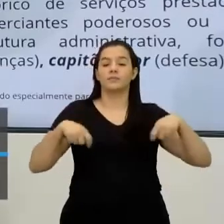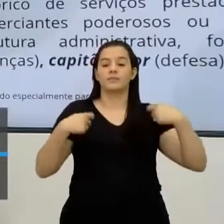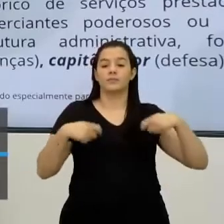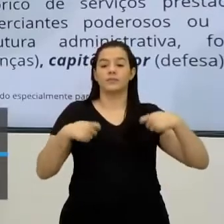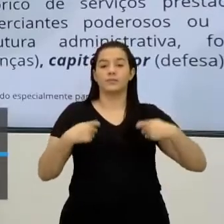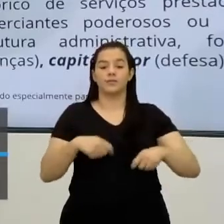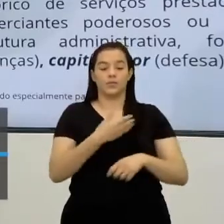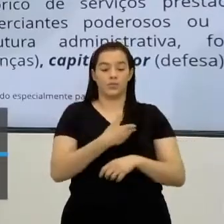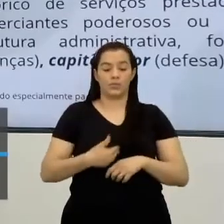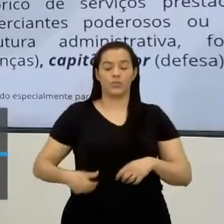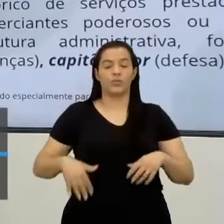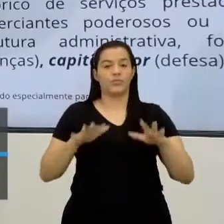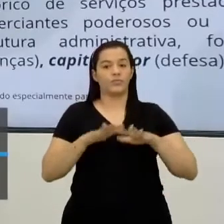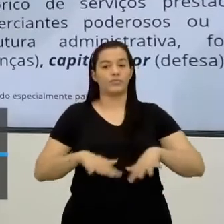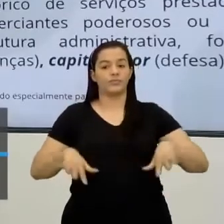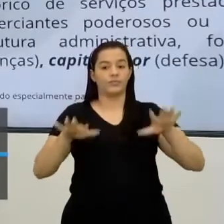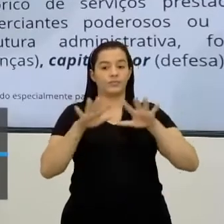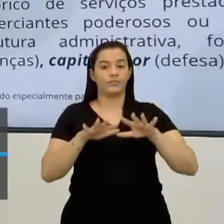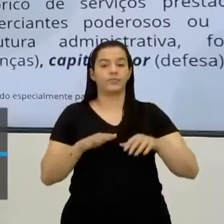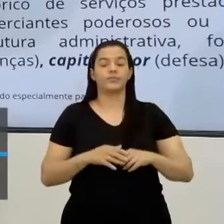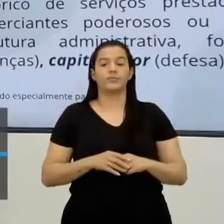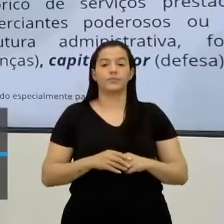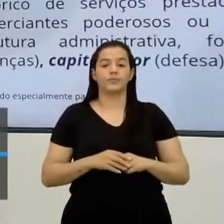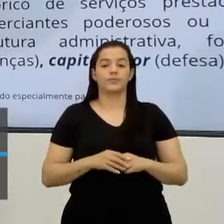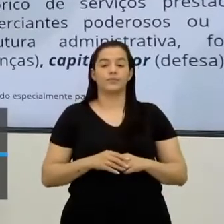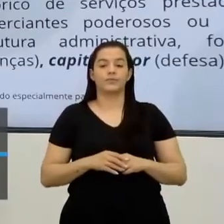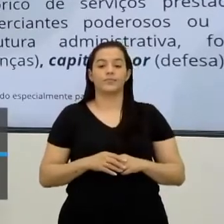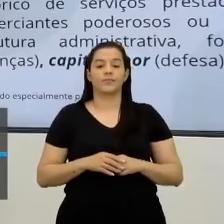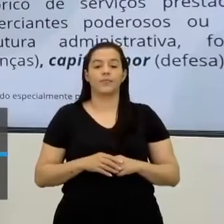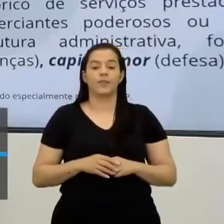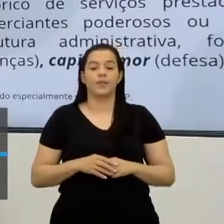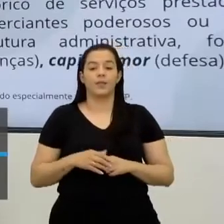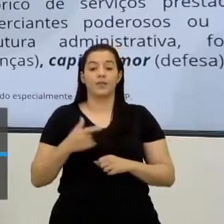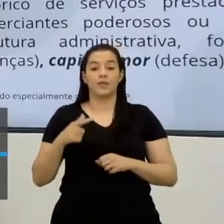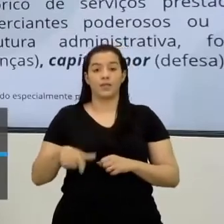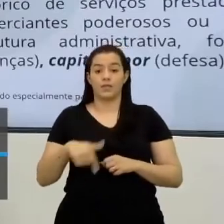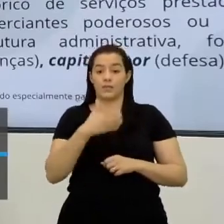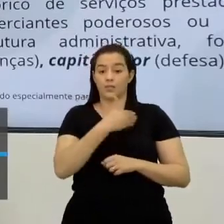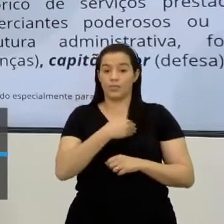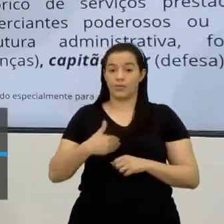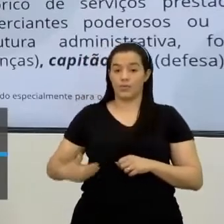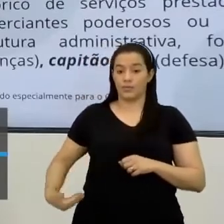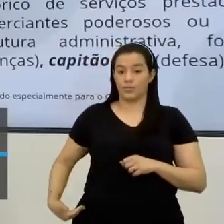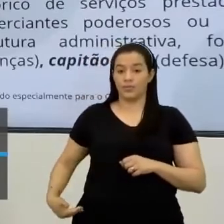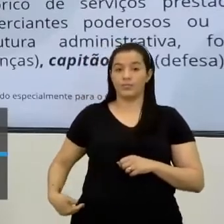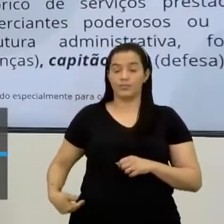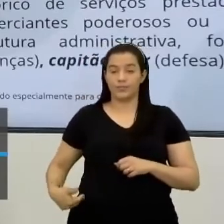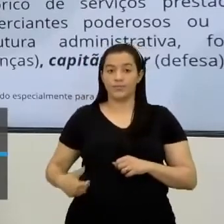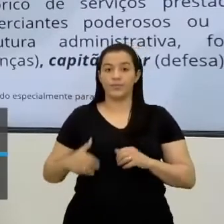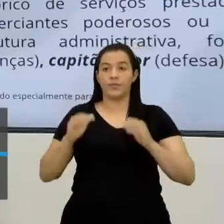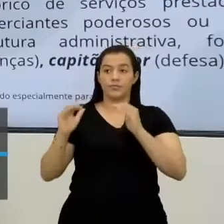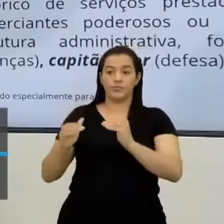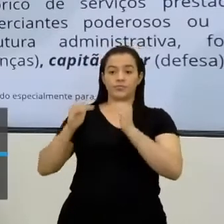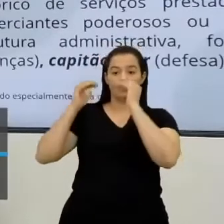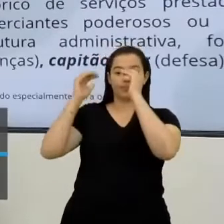um governo geral. Então, ó, o governo geral aqui, capitanias hereditárias